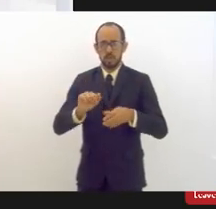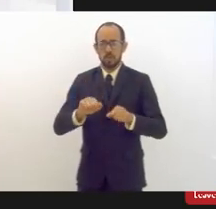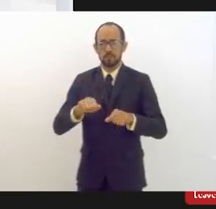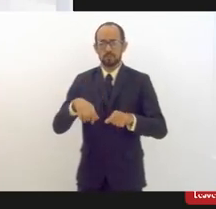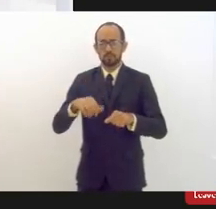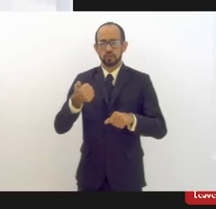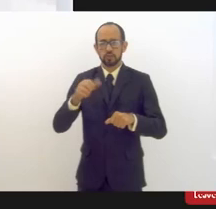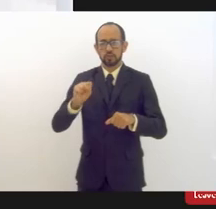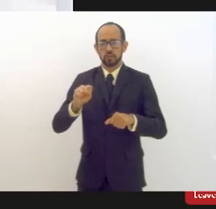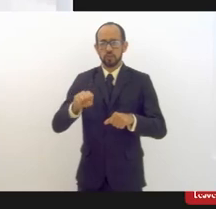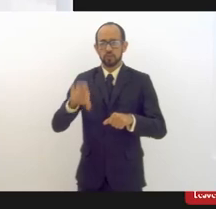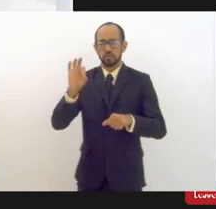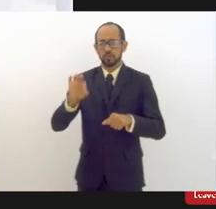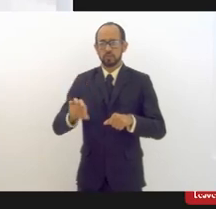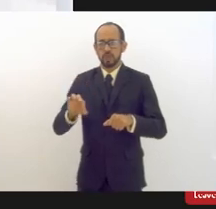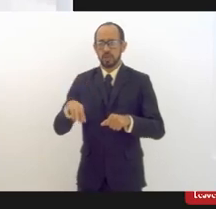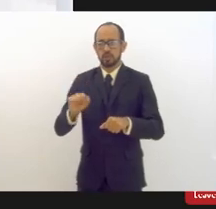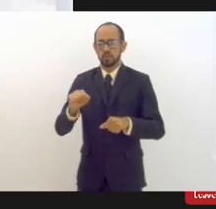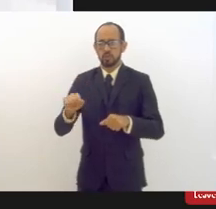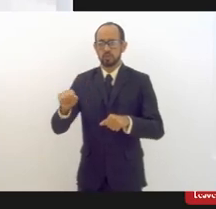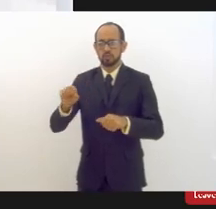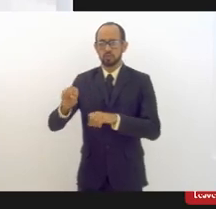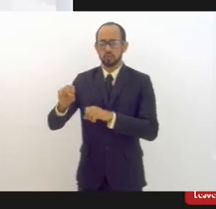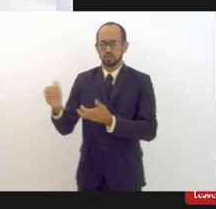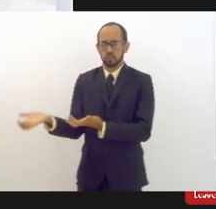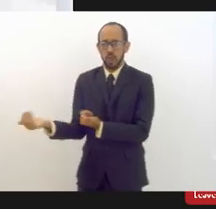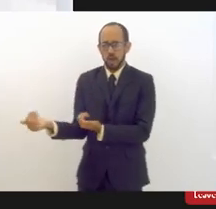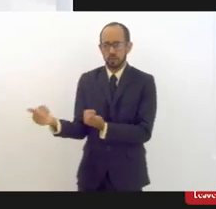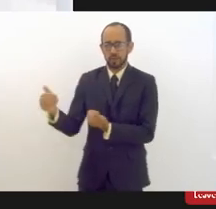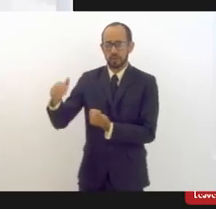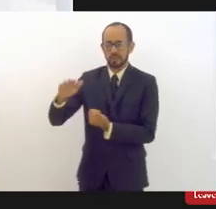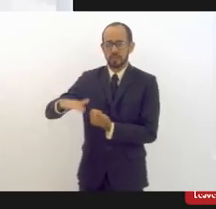18,66% de educação de jovens e adultos e